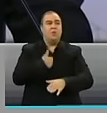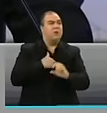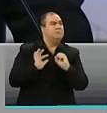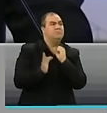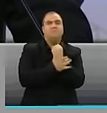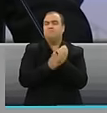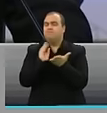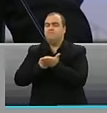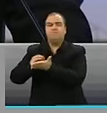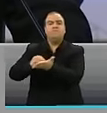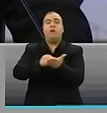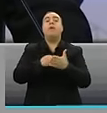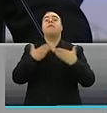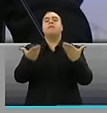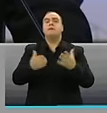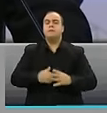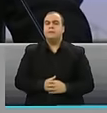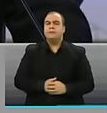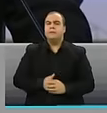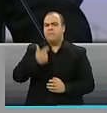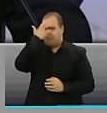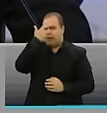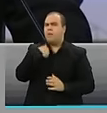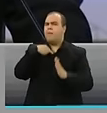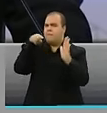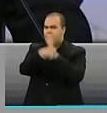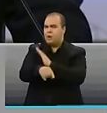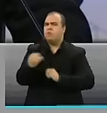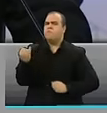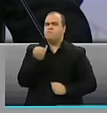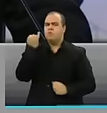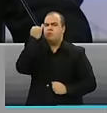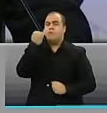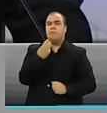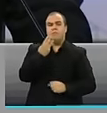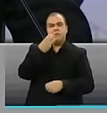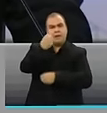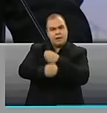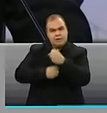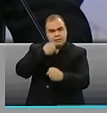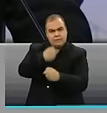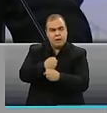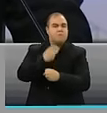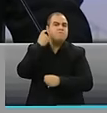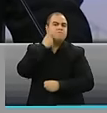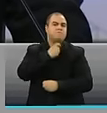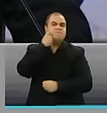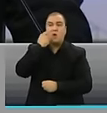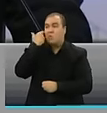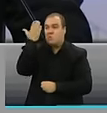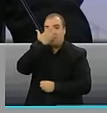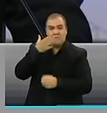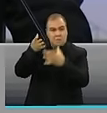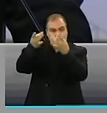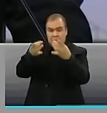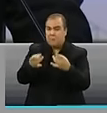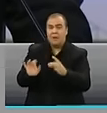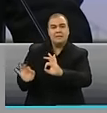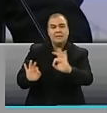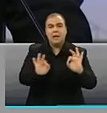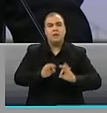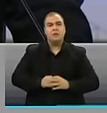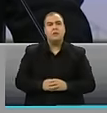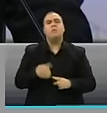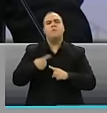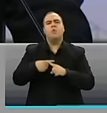inseguro. E aí, gente, acho que essa é sim uma pergunta válida. Nesses 3 anos, Ricardo Nunes não viu nenhuma dessas coisas? Por que que